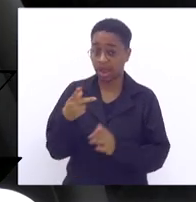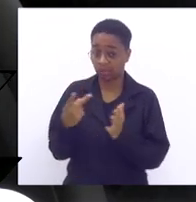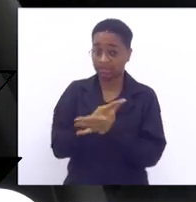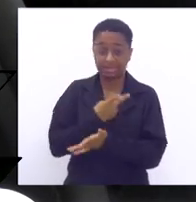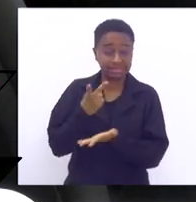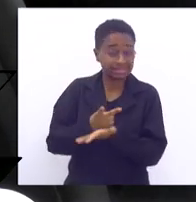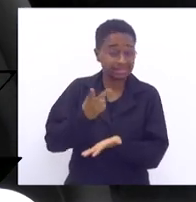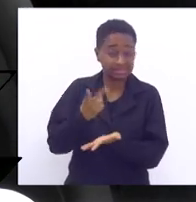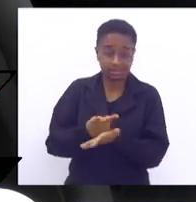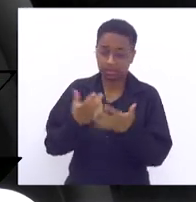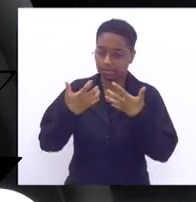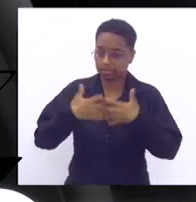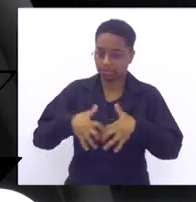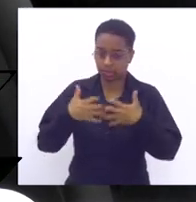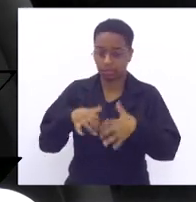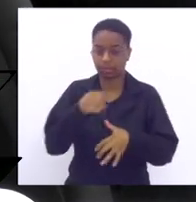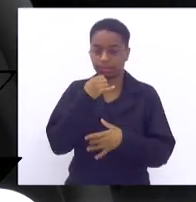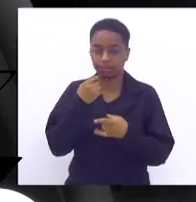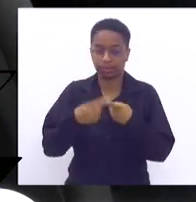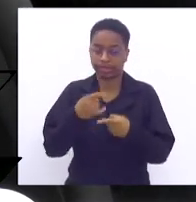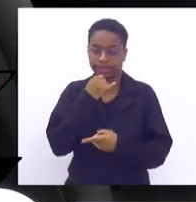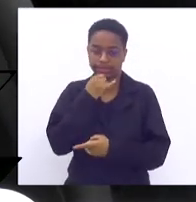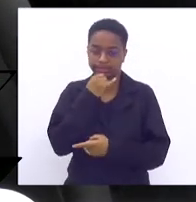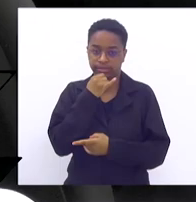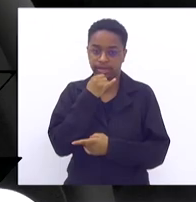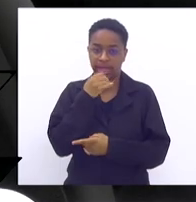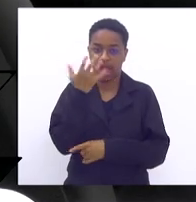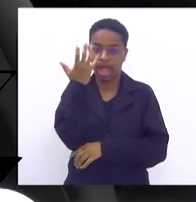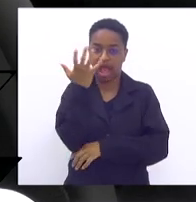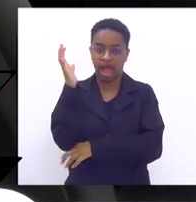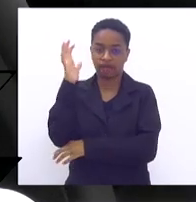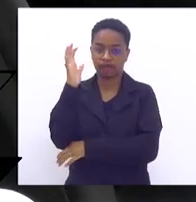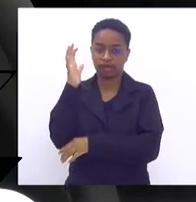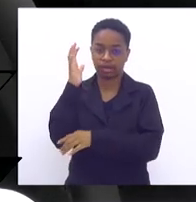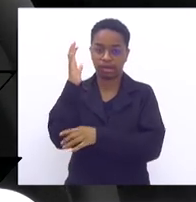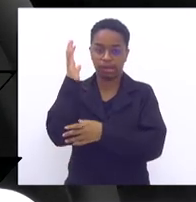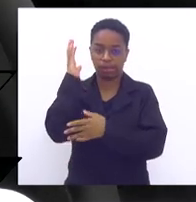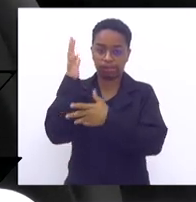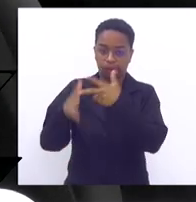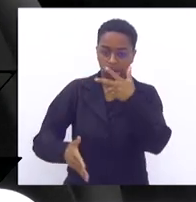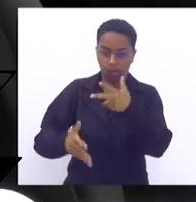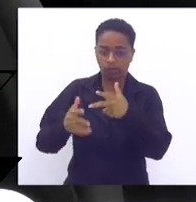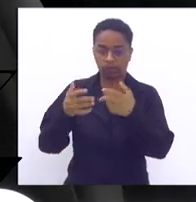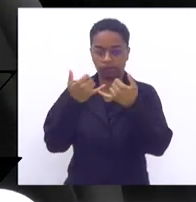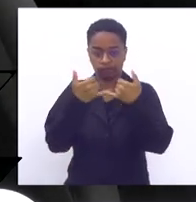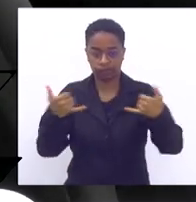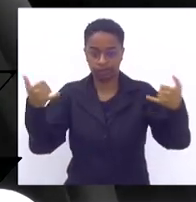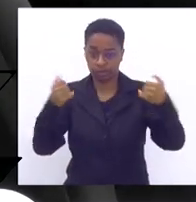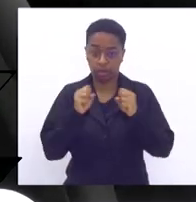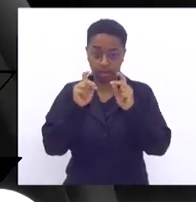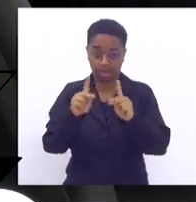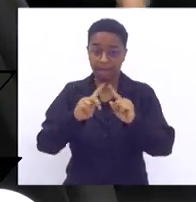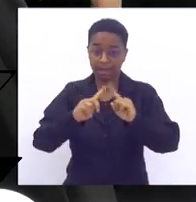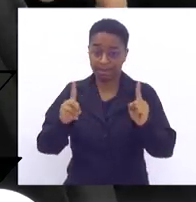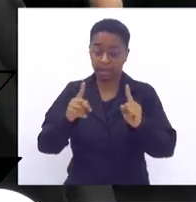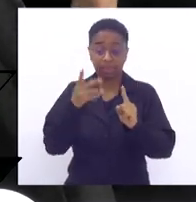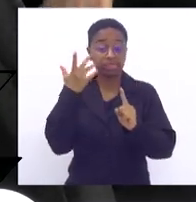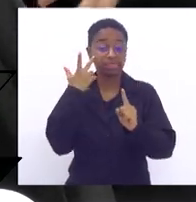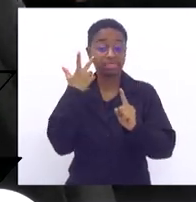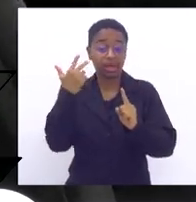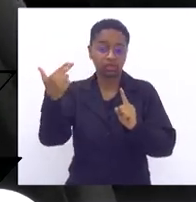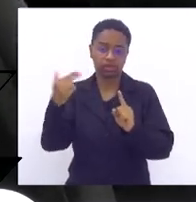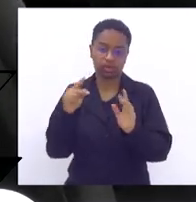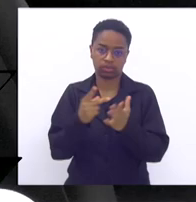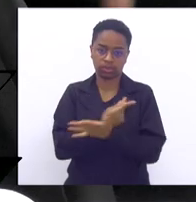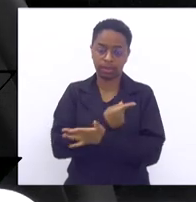né? Isso. Porque um galho de árvore bateu numa fiação, é pertinente, mas um desastre natural. E